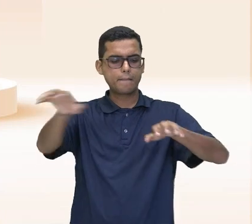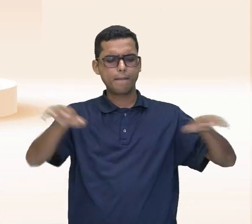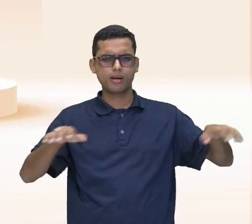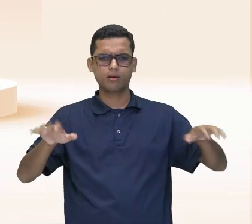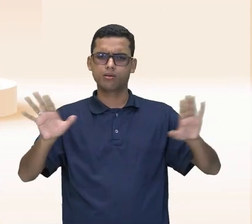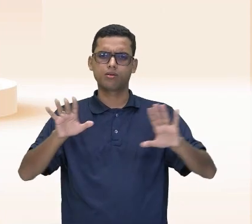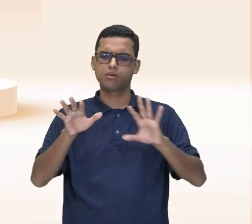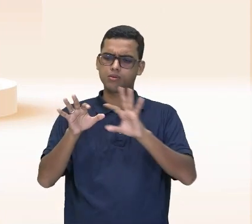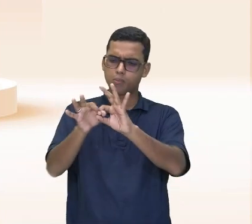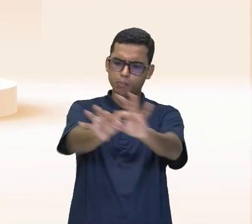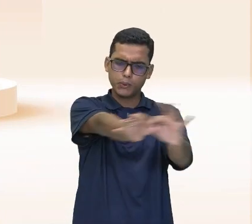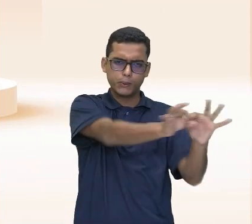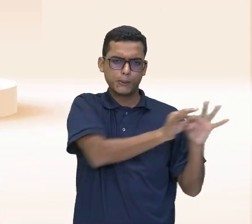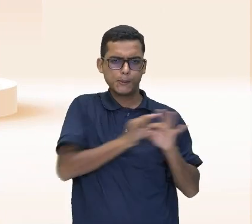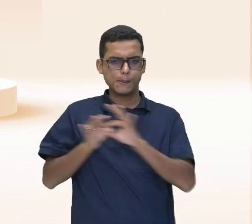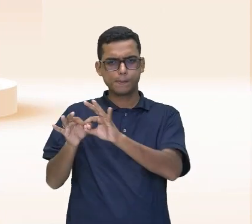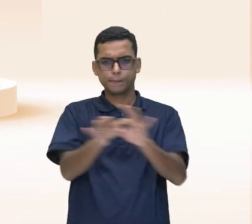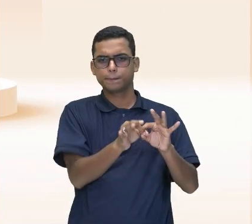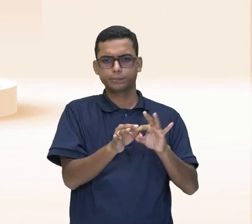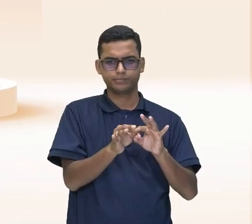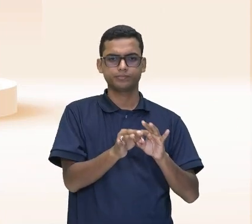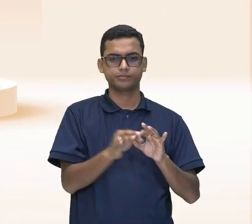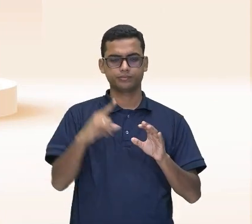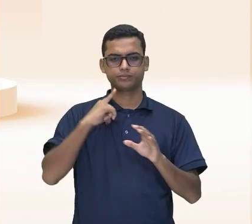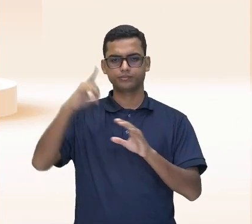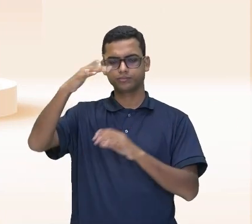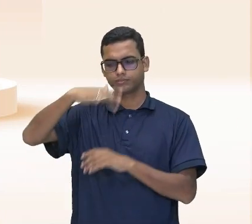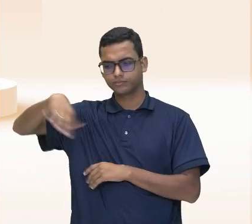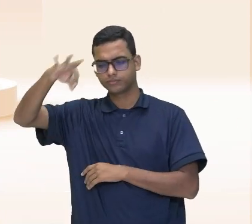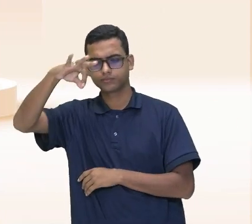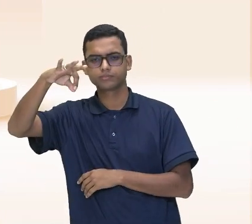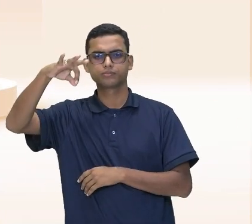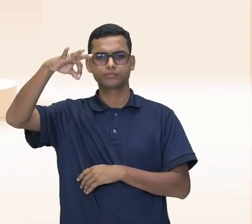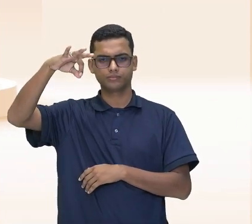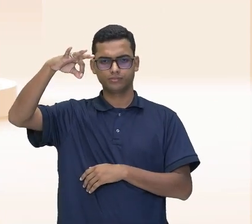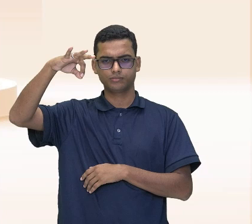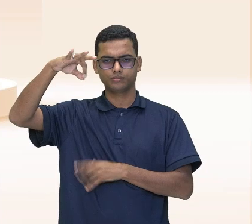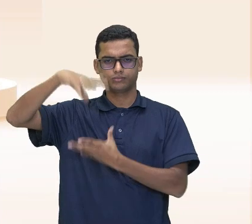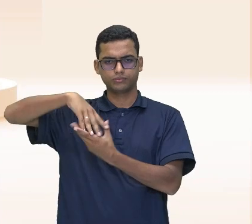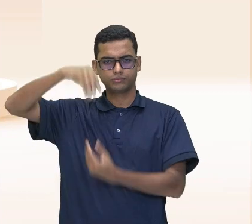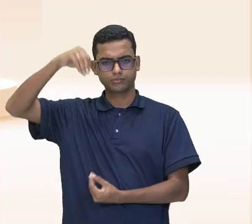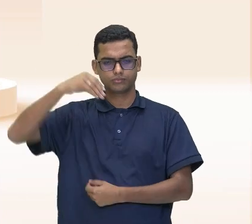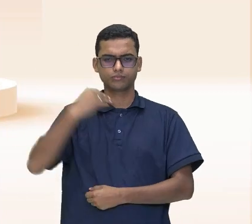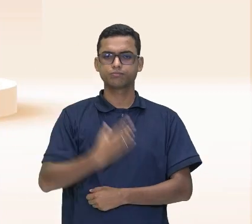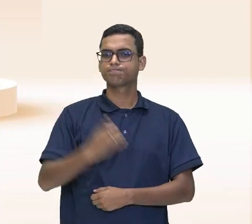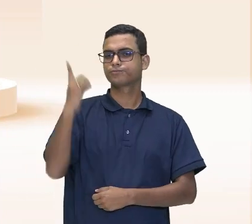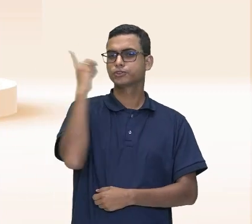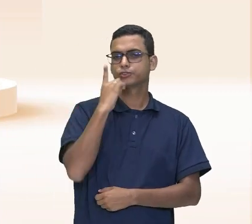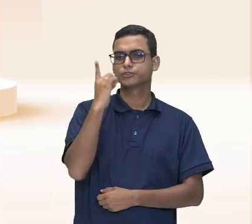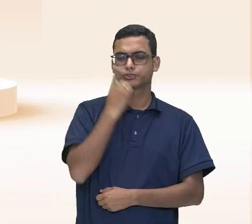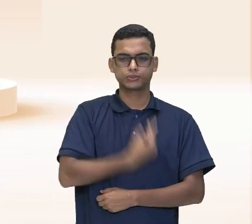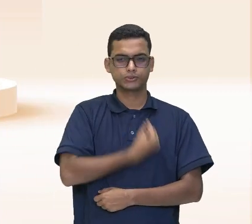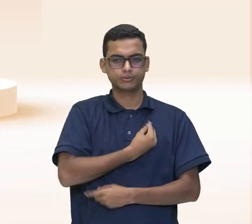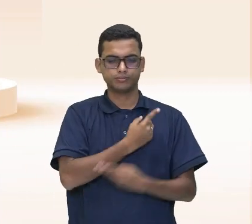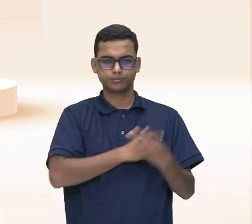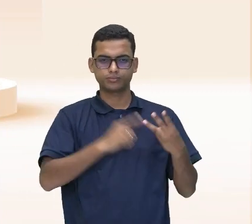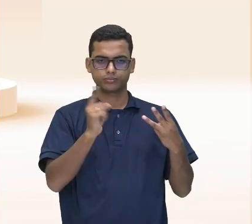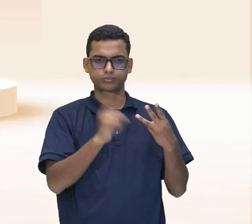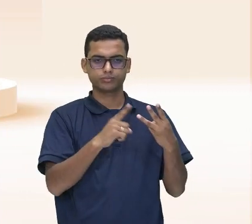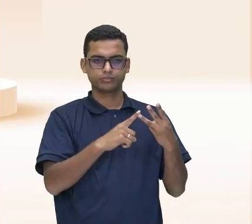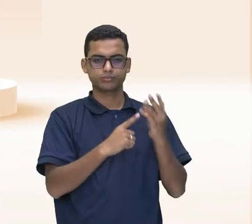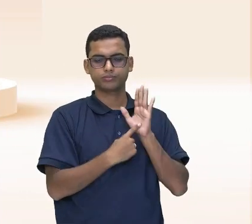Ele integra o quê? A espiritualidade, o cotidiano, a vida das pessoas e a estética